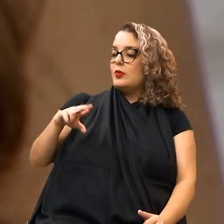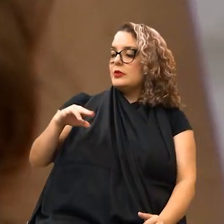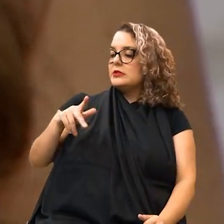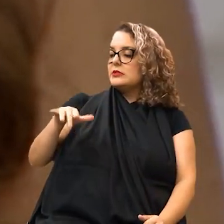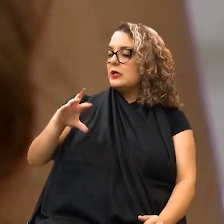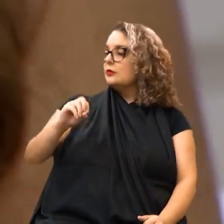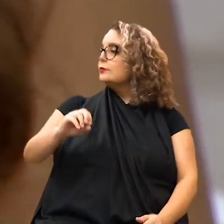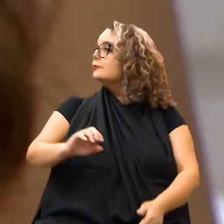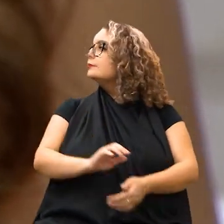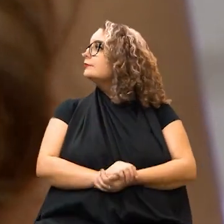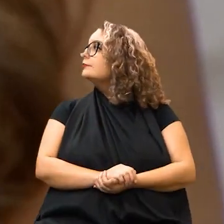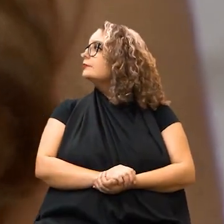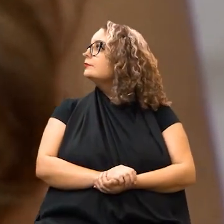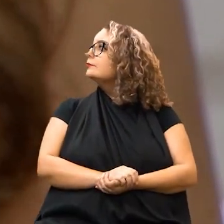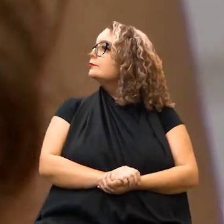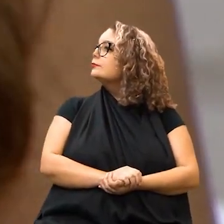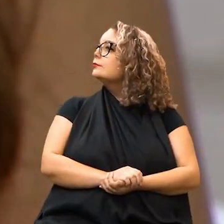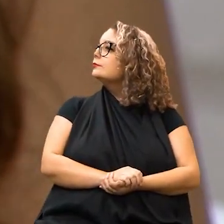marmorizado.